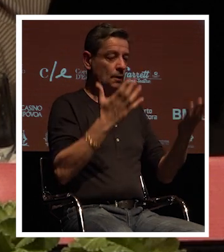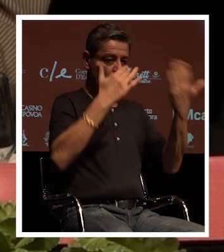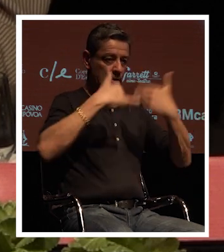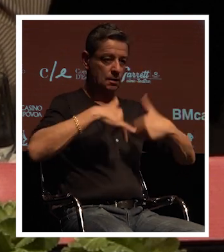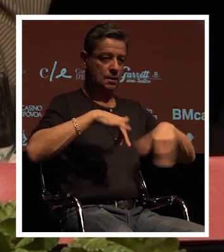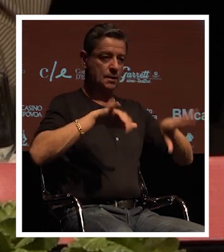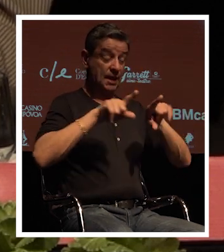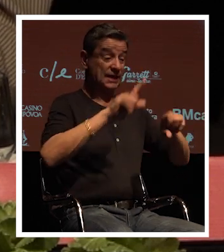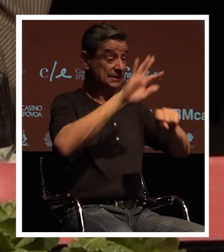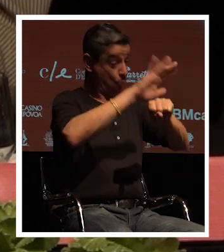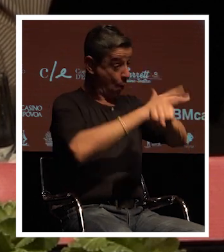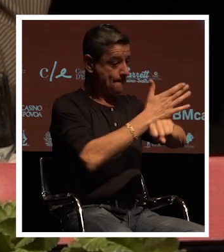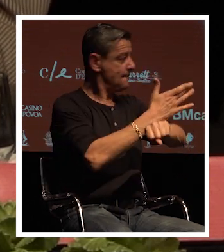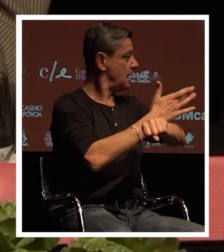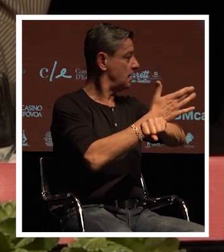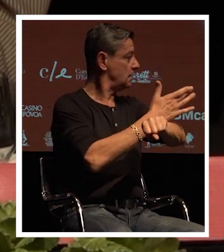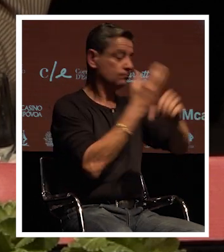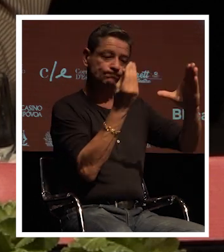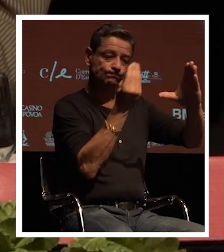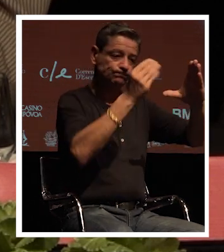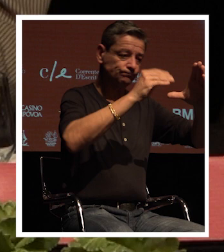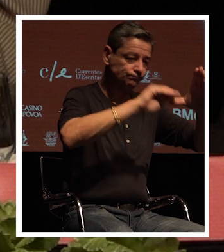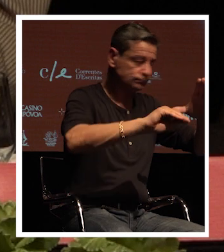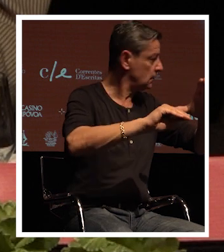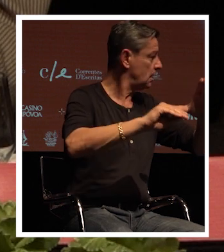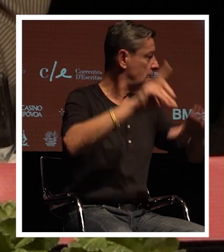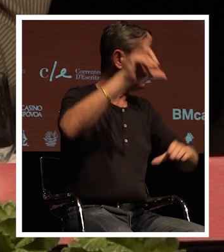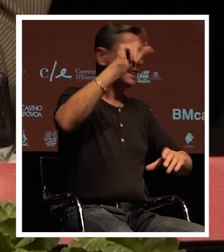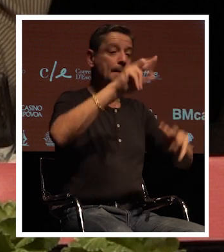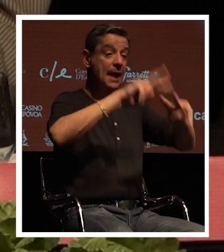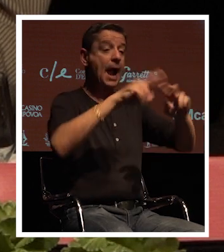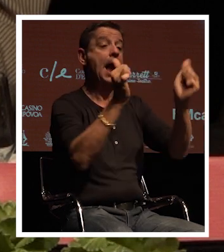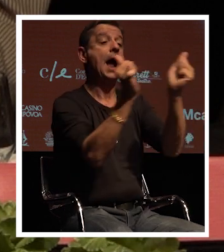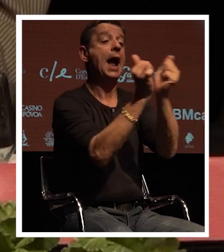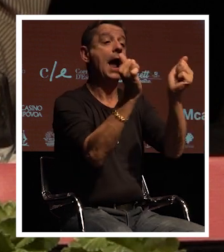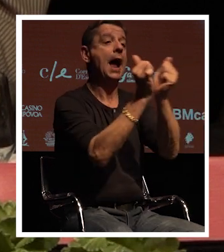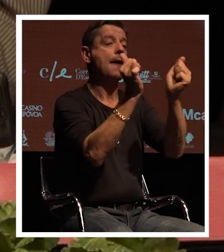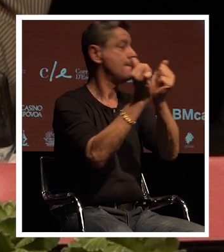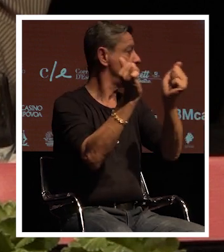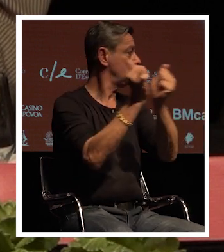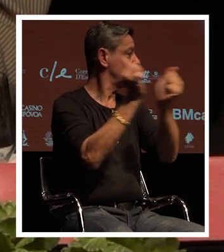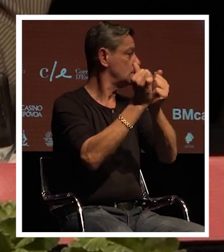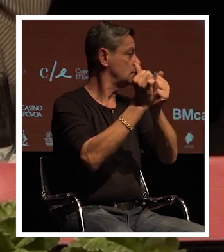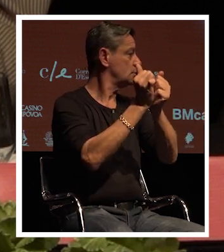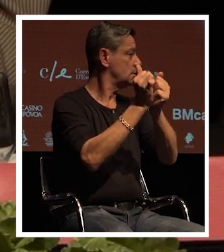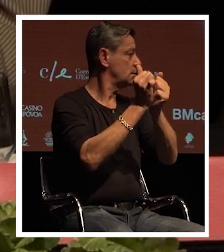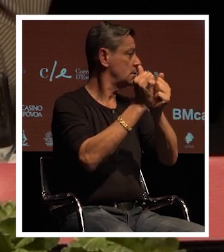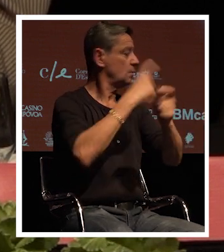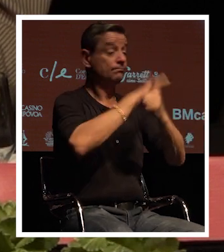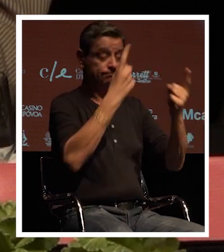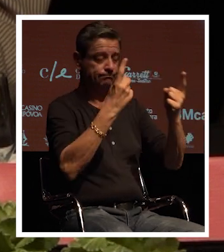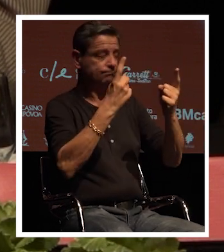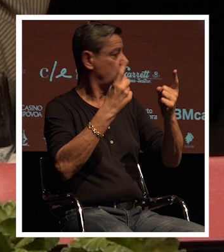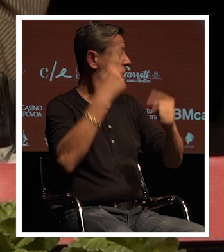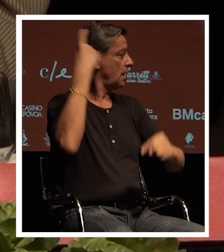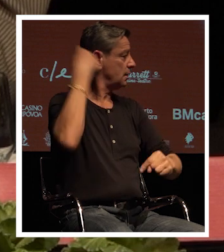facto nesse poema coloca também a prisão em algo que se vai movendo e cujo significado